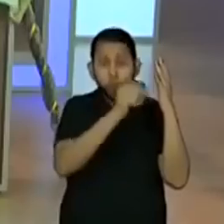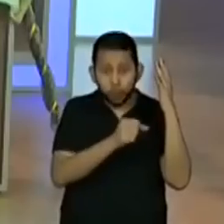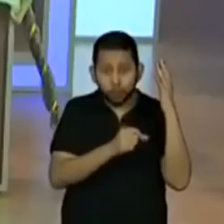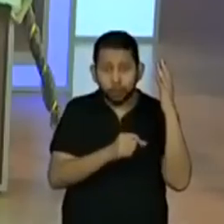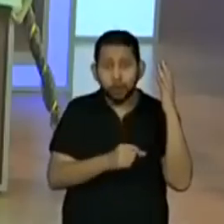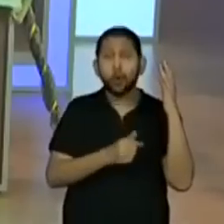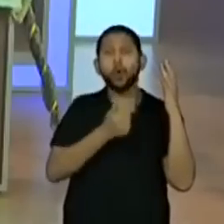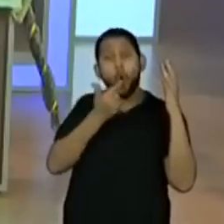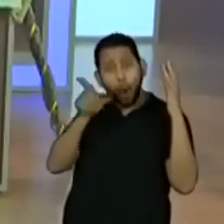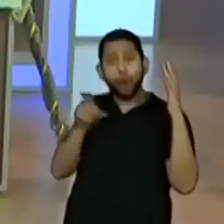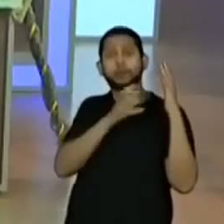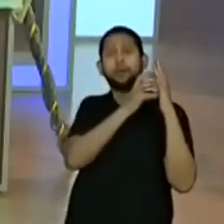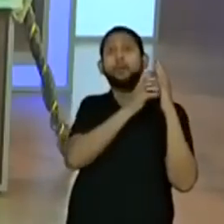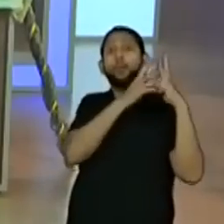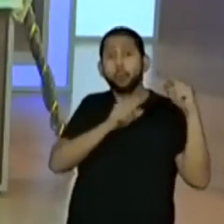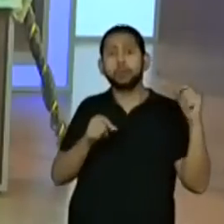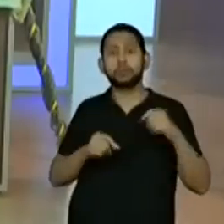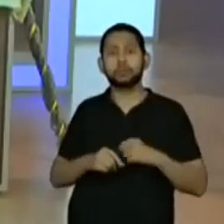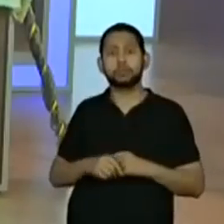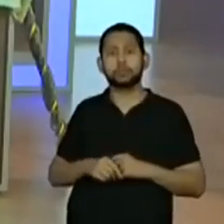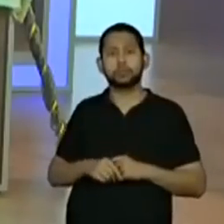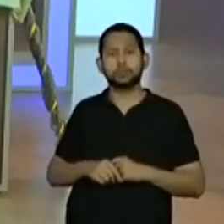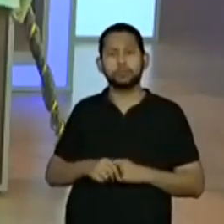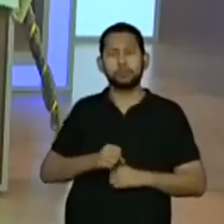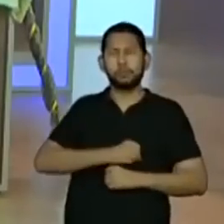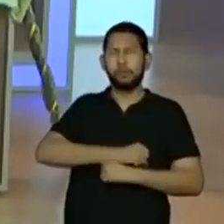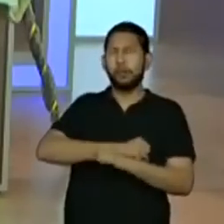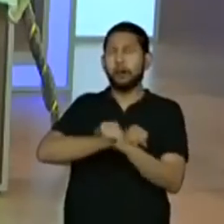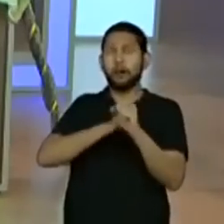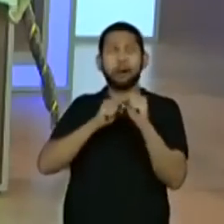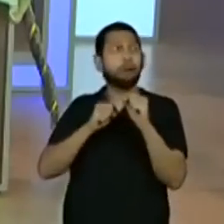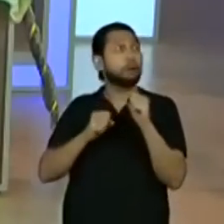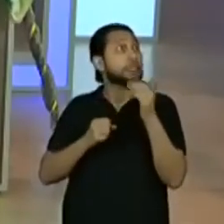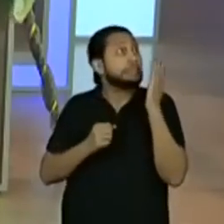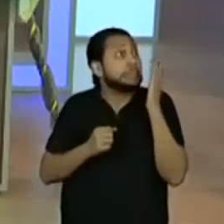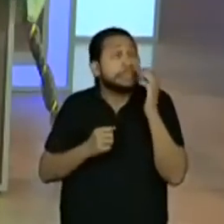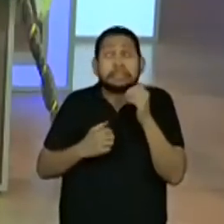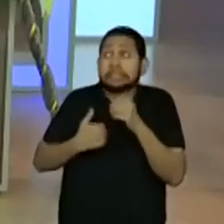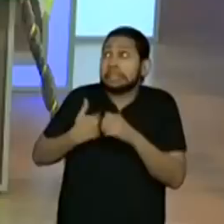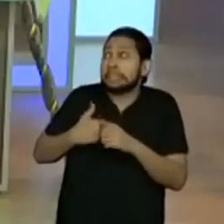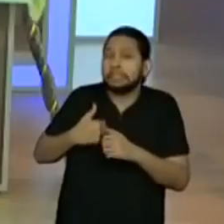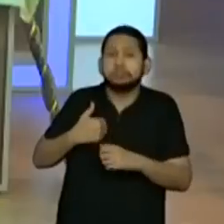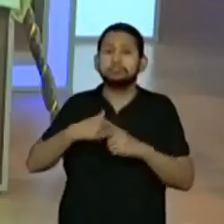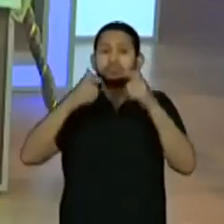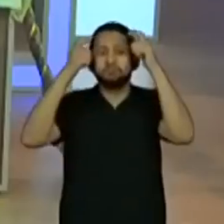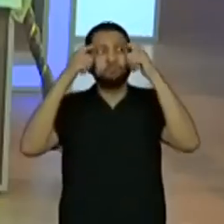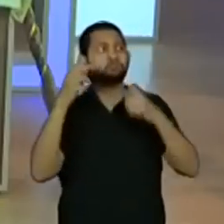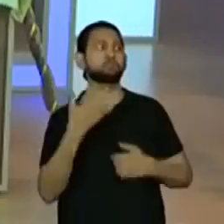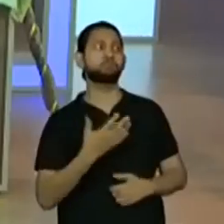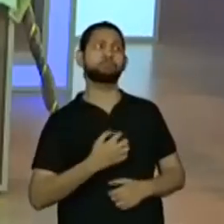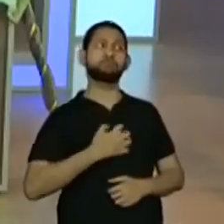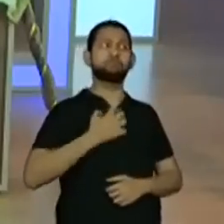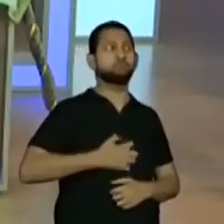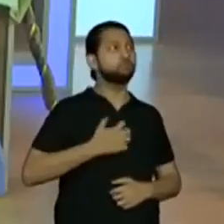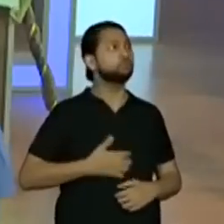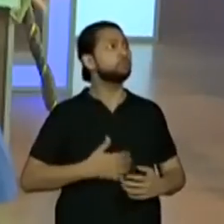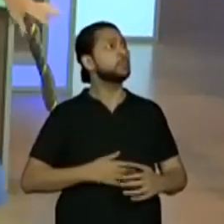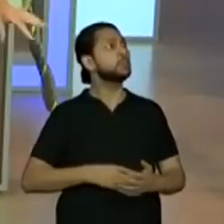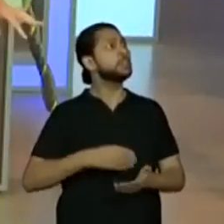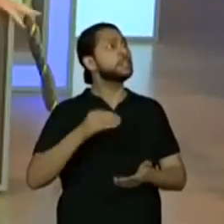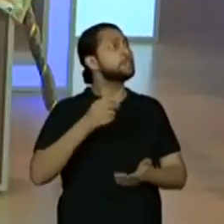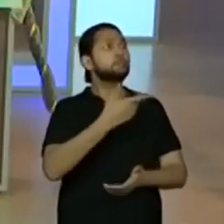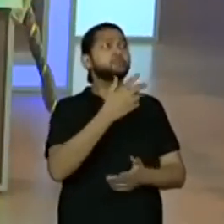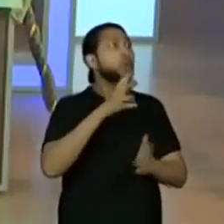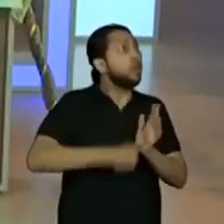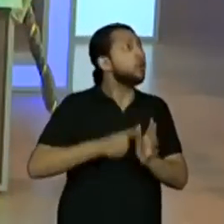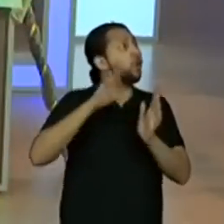O rei ficou muito desesperado. No outro dia, ele falou: tá faltando mais uma maçã. Daqui a pouco, todas as minhas maçãs